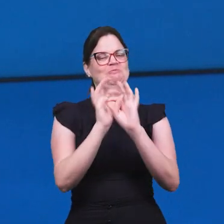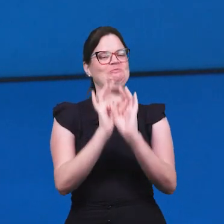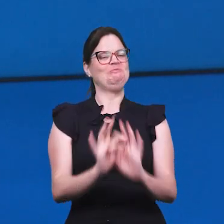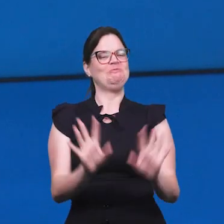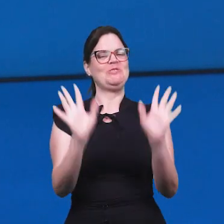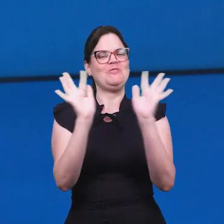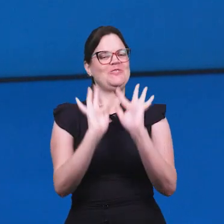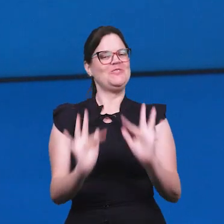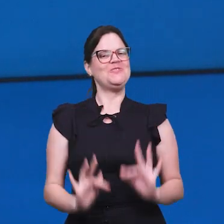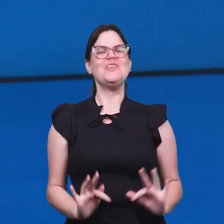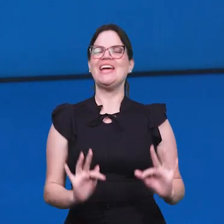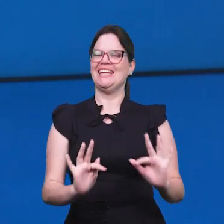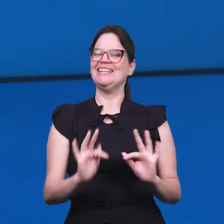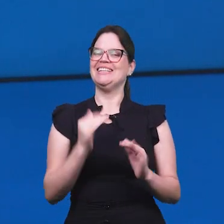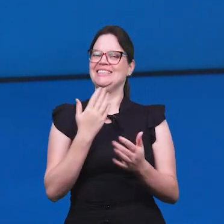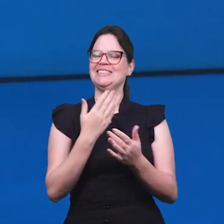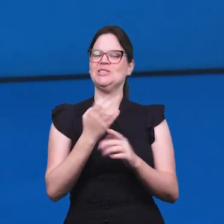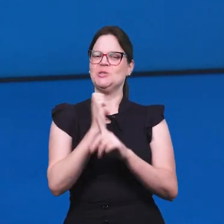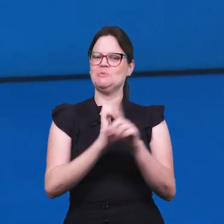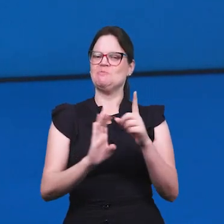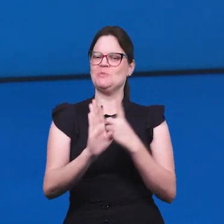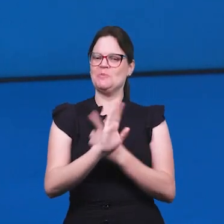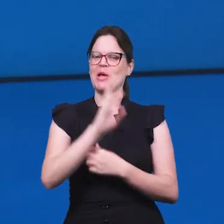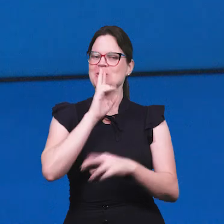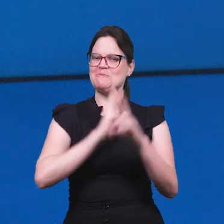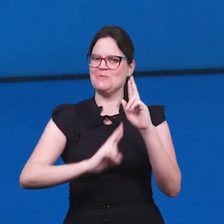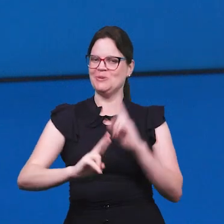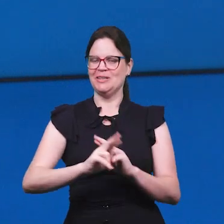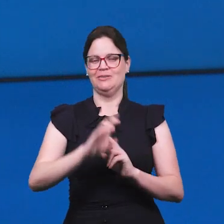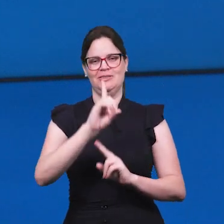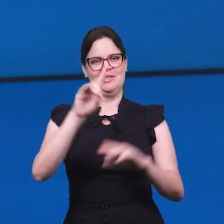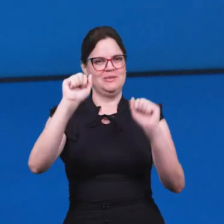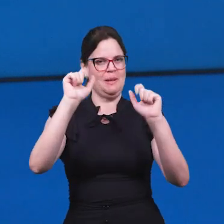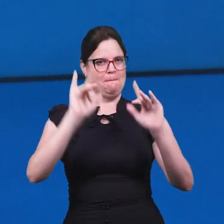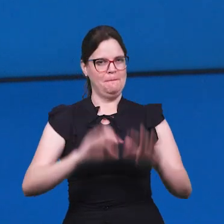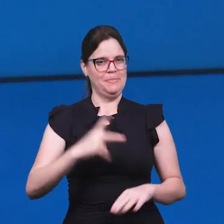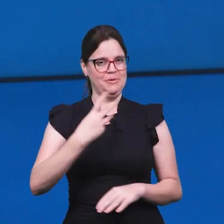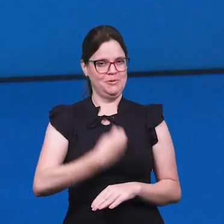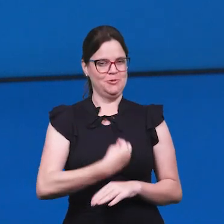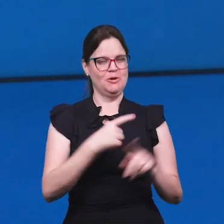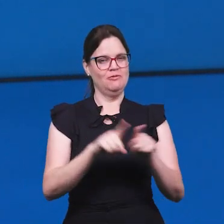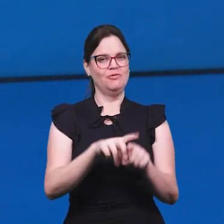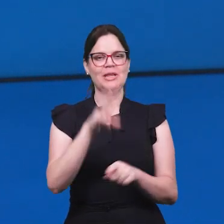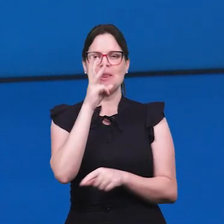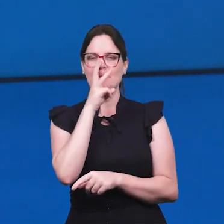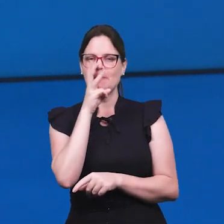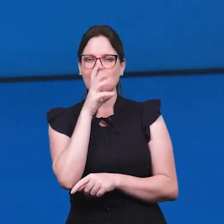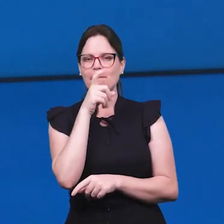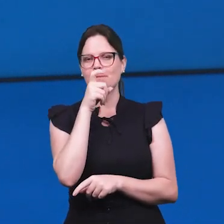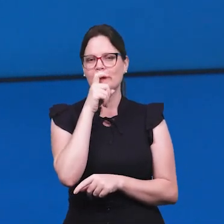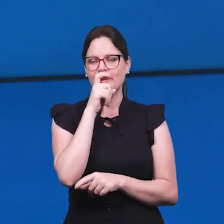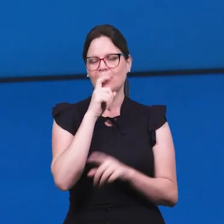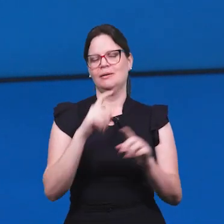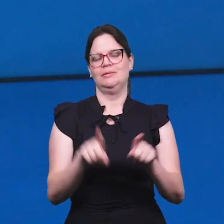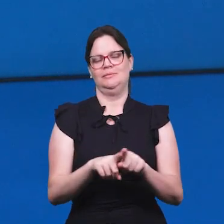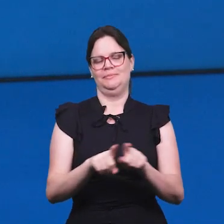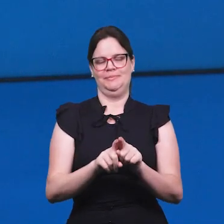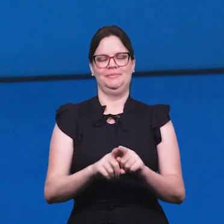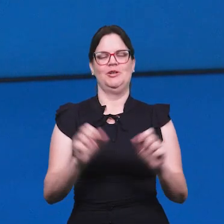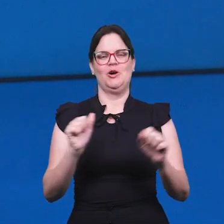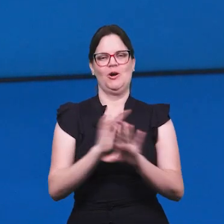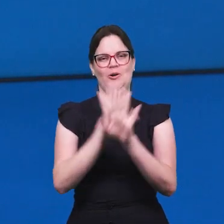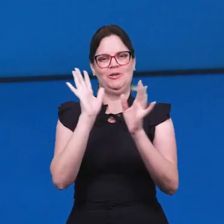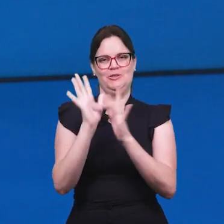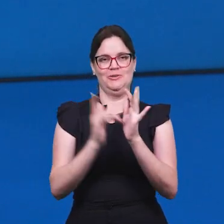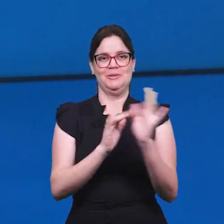participação espontânea e alegre na Escola Bíblica Dominical. Que Deus abençoe, Gabriel, a sua vida, a sua mamãe e toda a